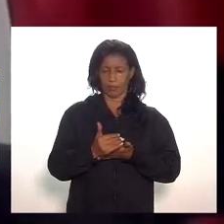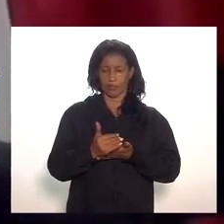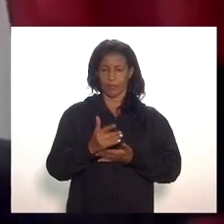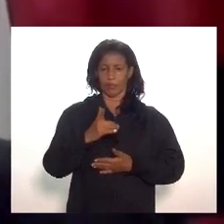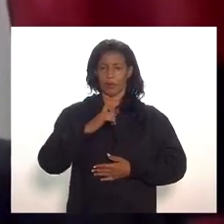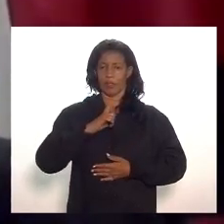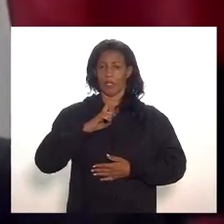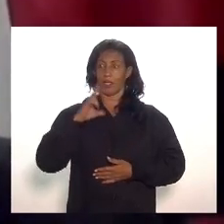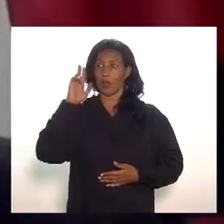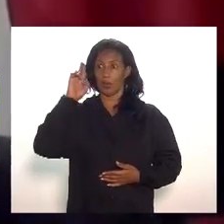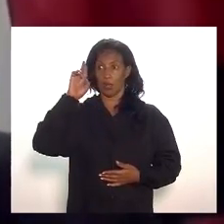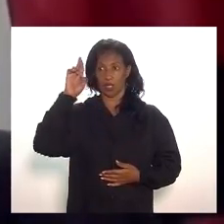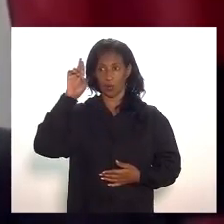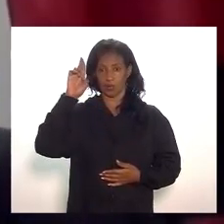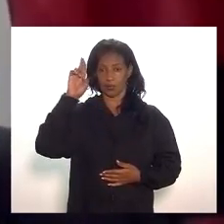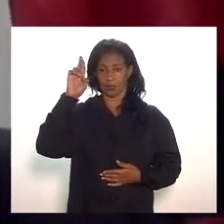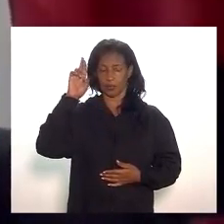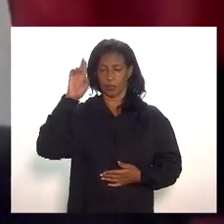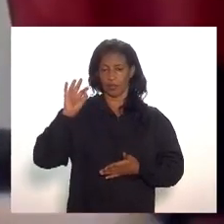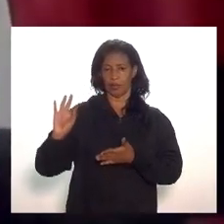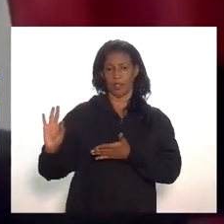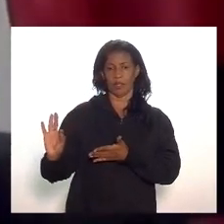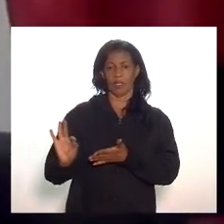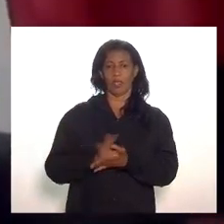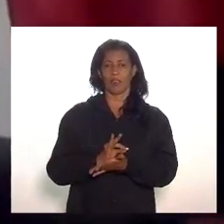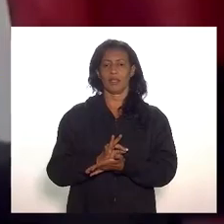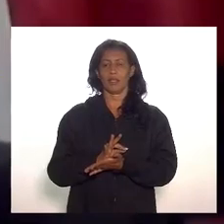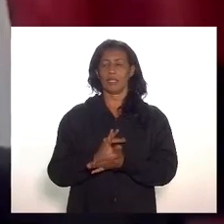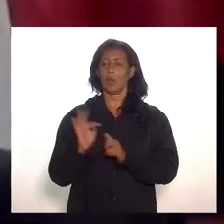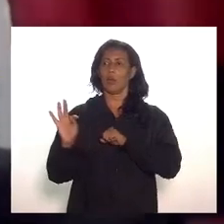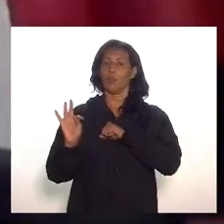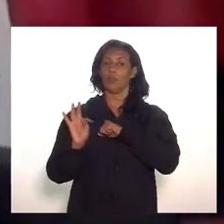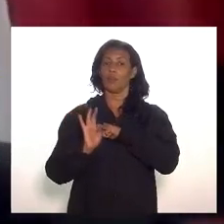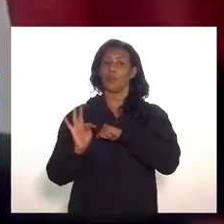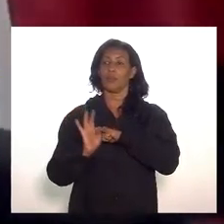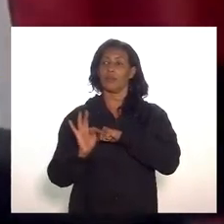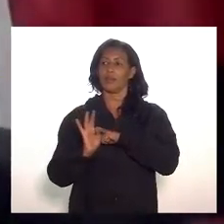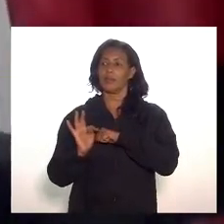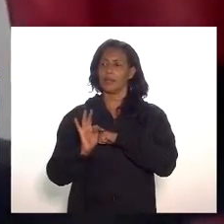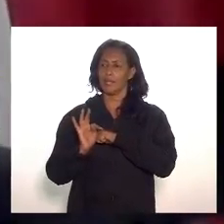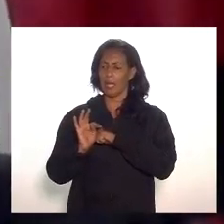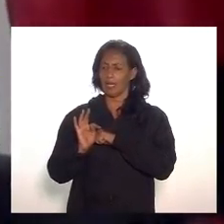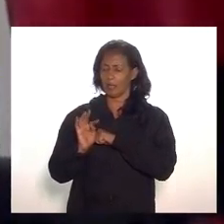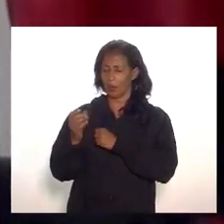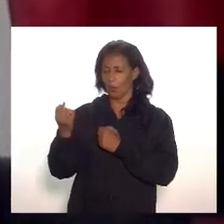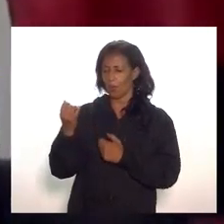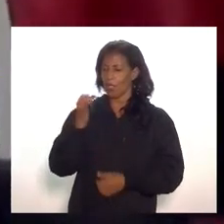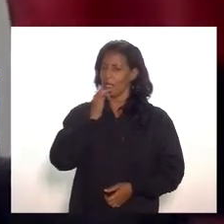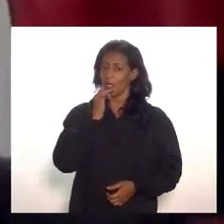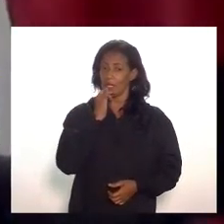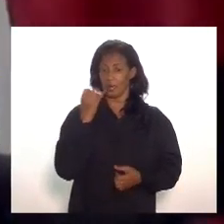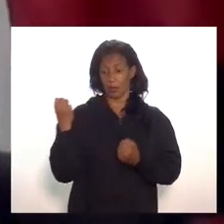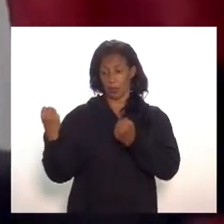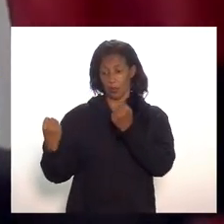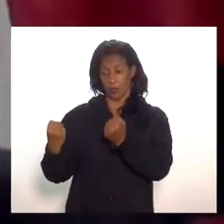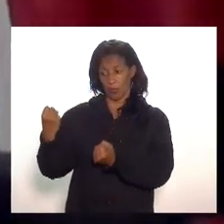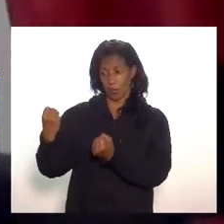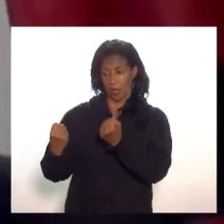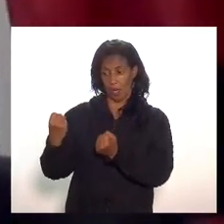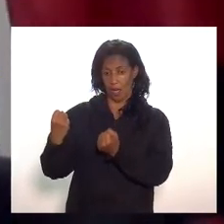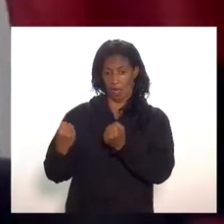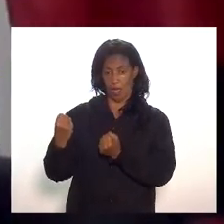um responsável que assina como responsável técnico, por exemplo, na auto-vistoria predial. No caso do veículo, isso não